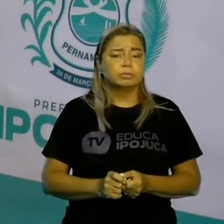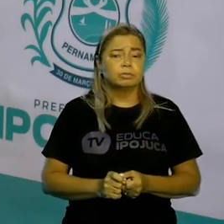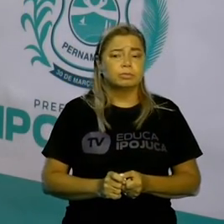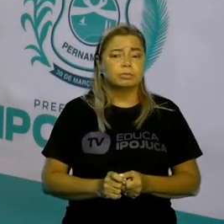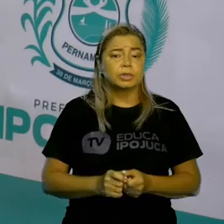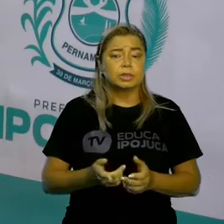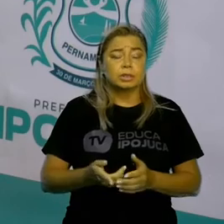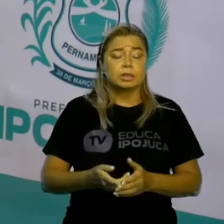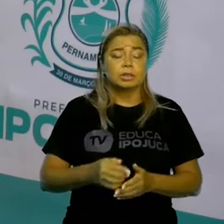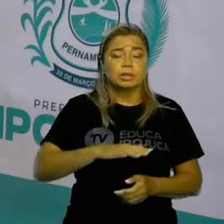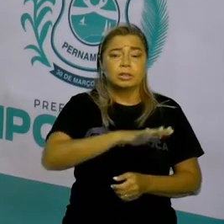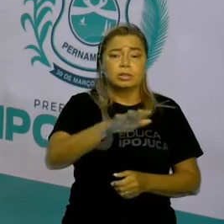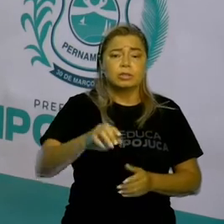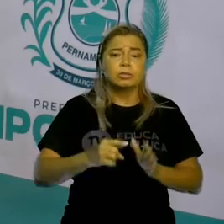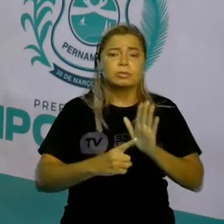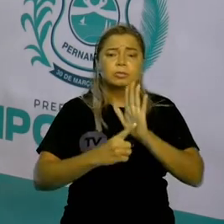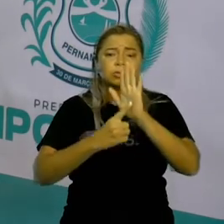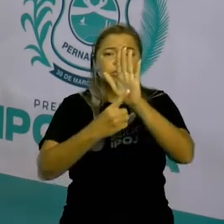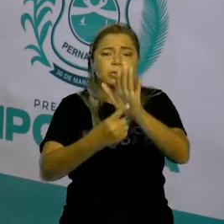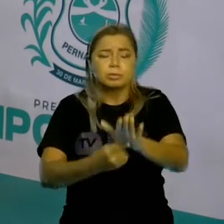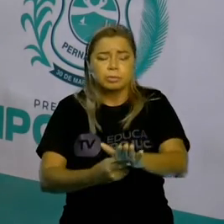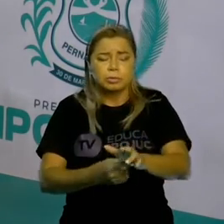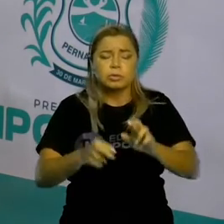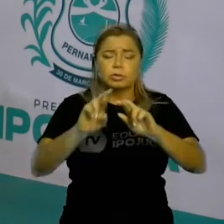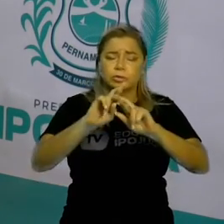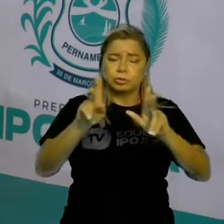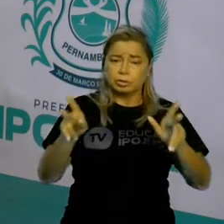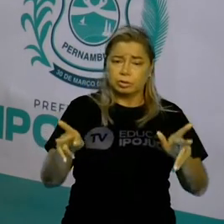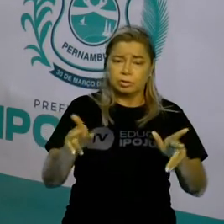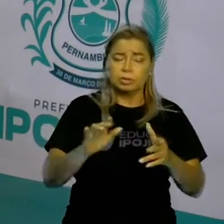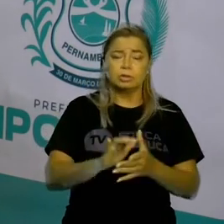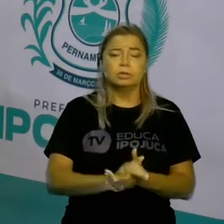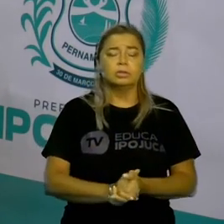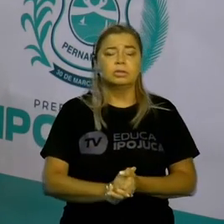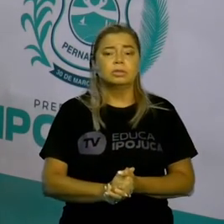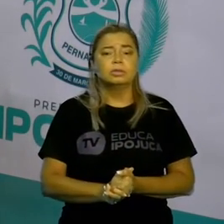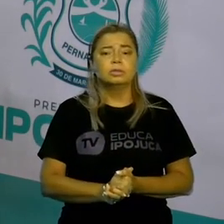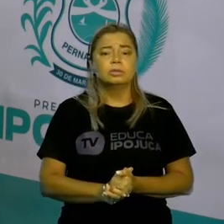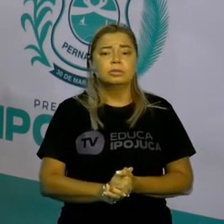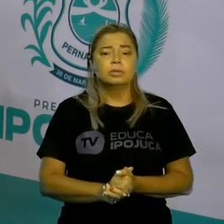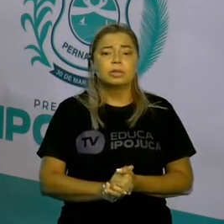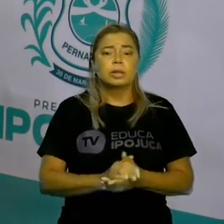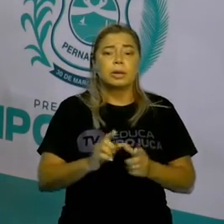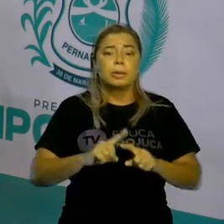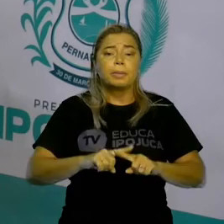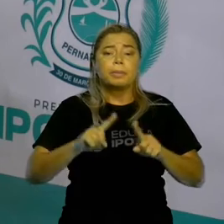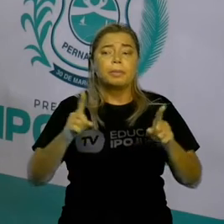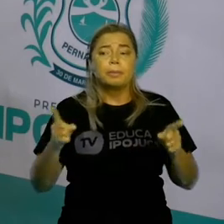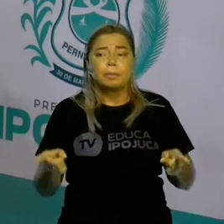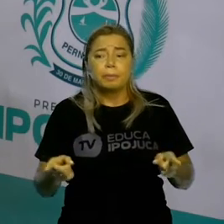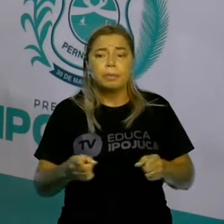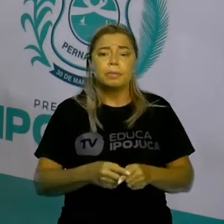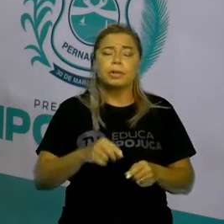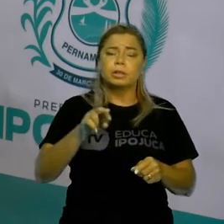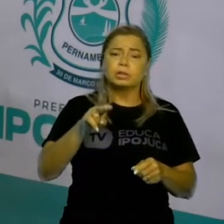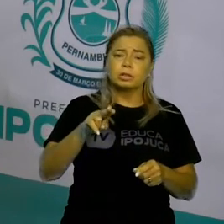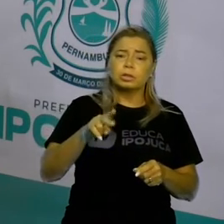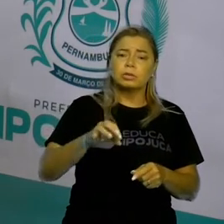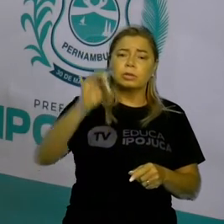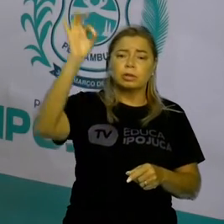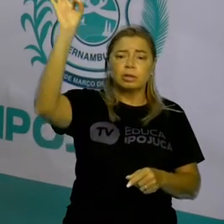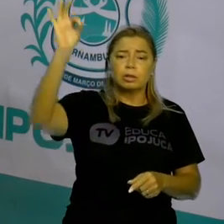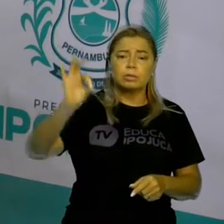espaços amostrais e amostras diferentes, eventos diferentes, e mesmo assim dá a porcentagem, porque é um